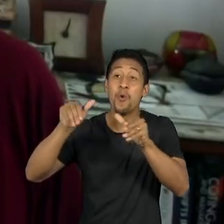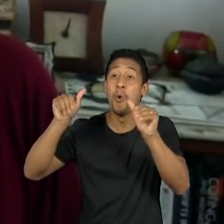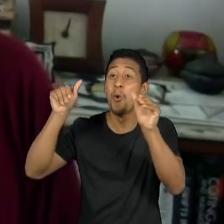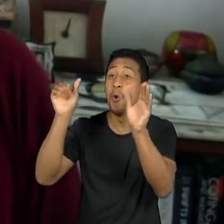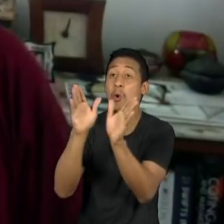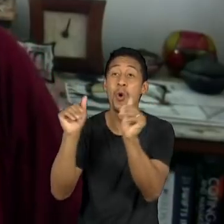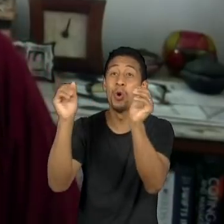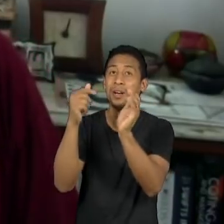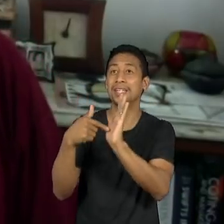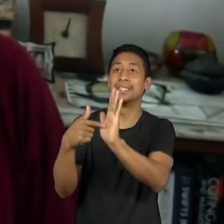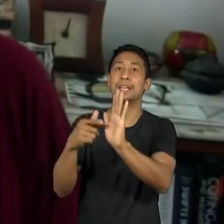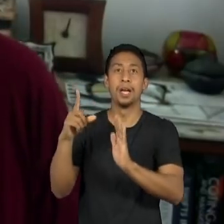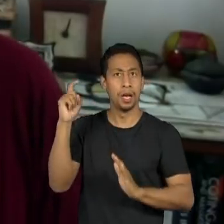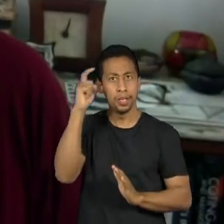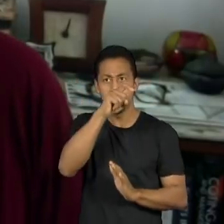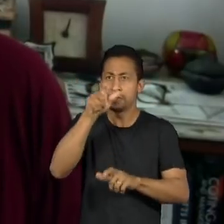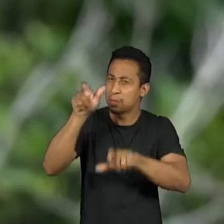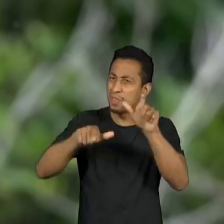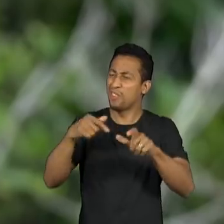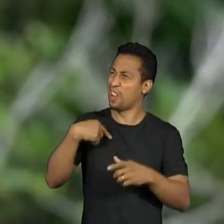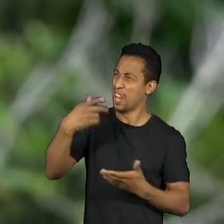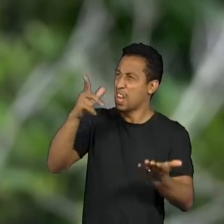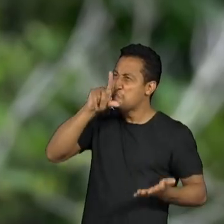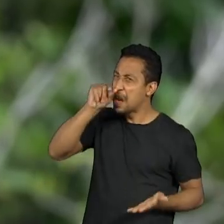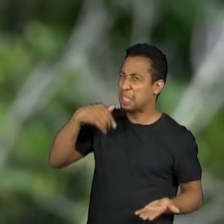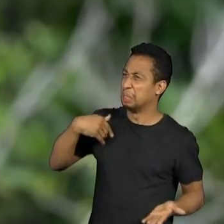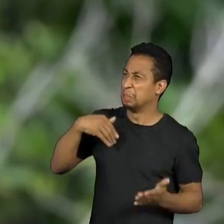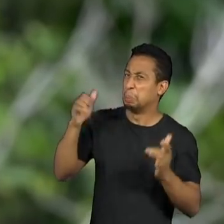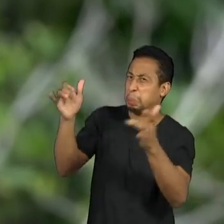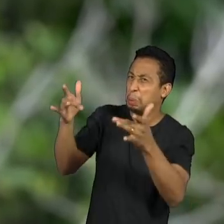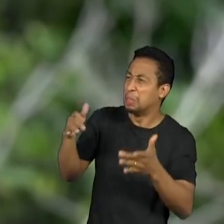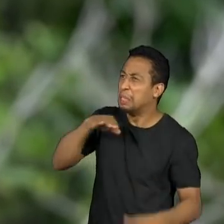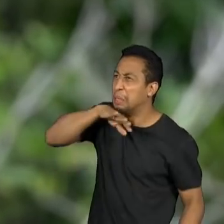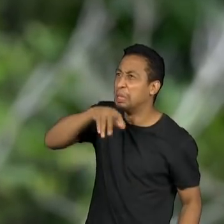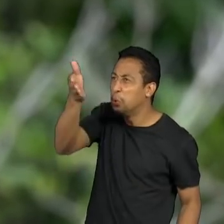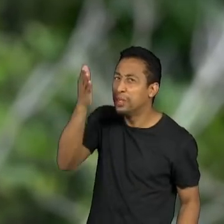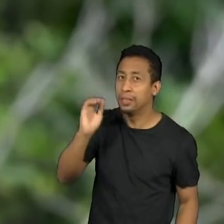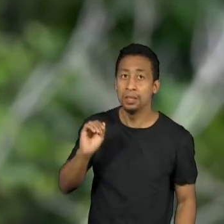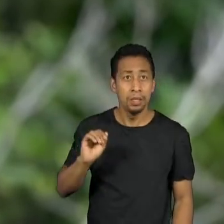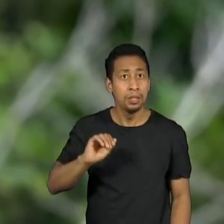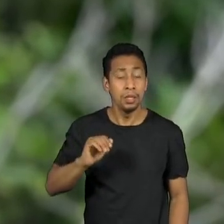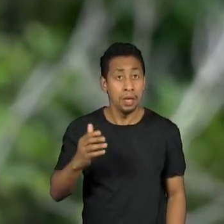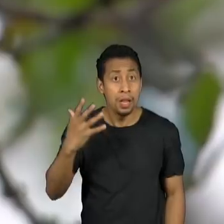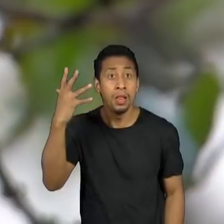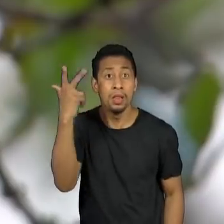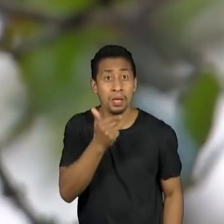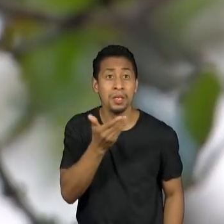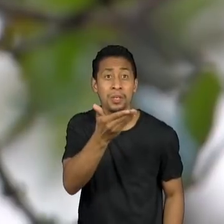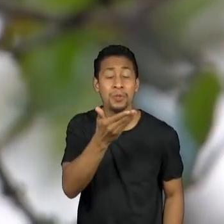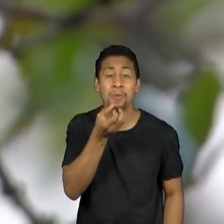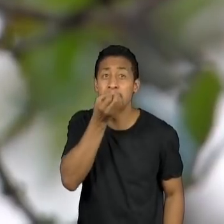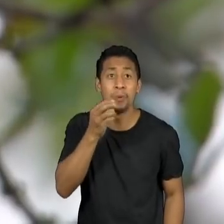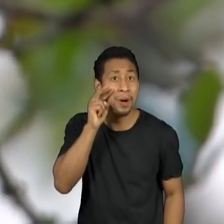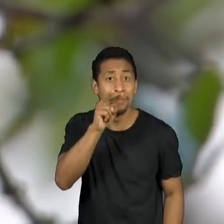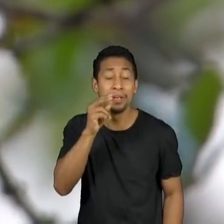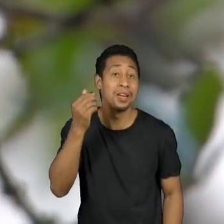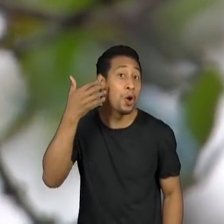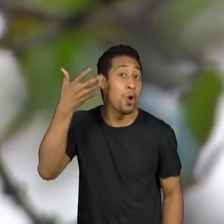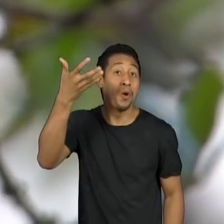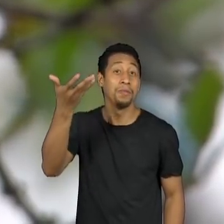que, eu não gosto de pássaro, bicho horrível. São lindos. Lindos de ver, lindos de ouvir.